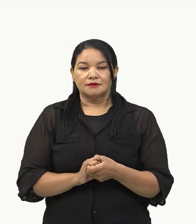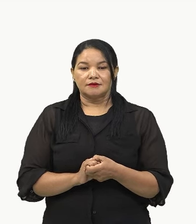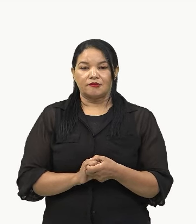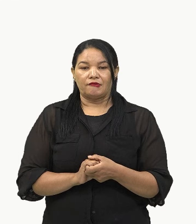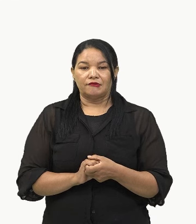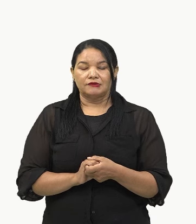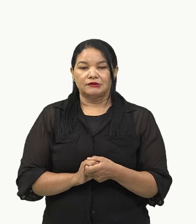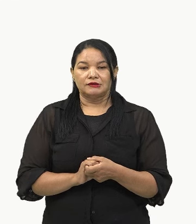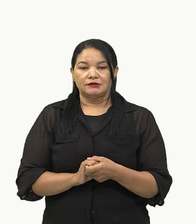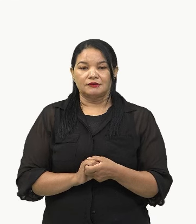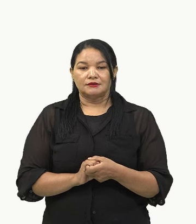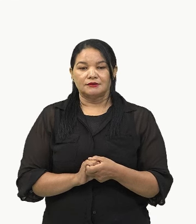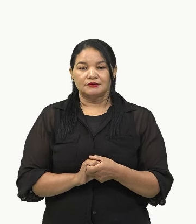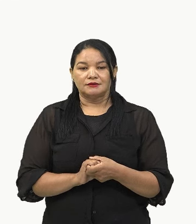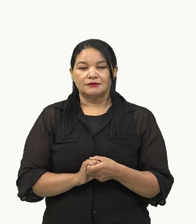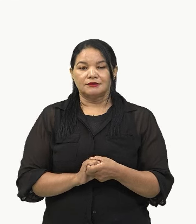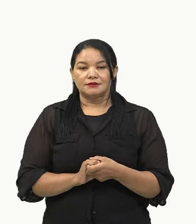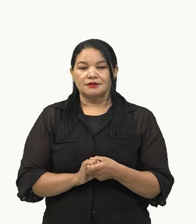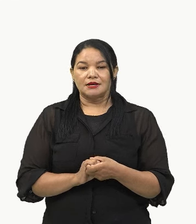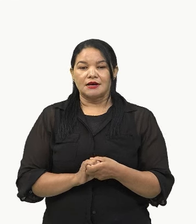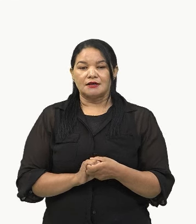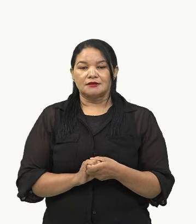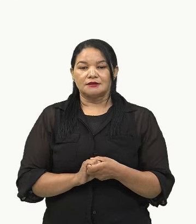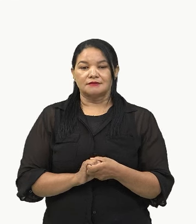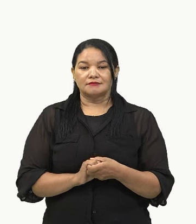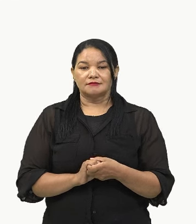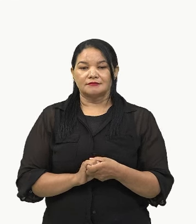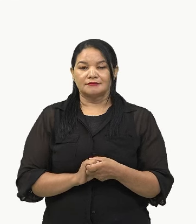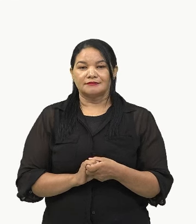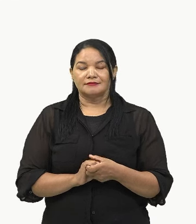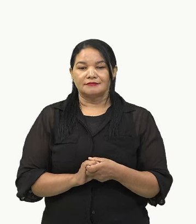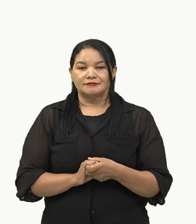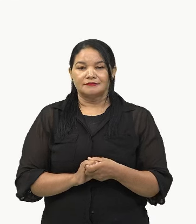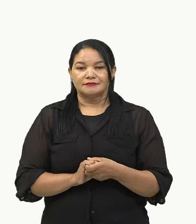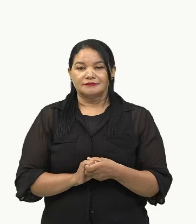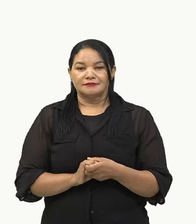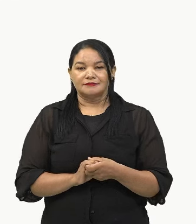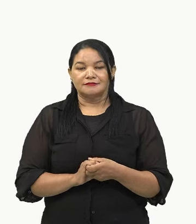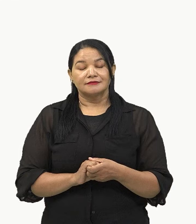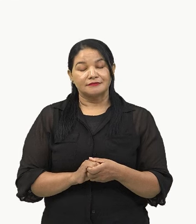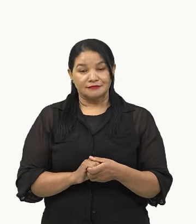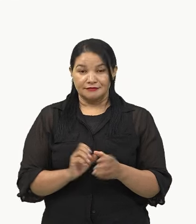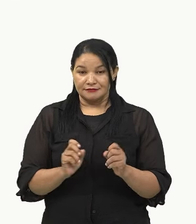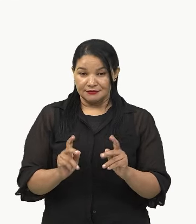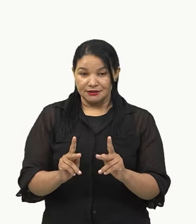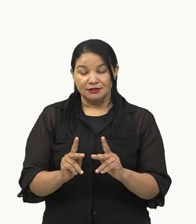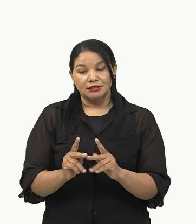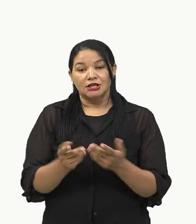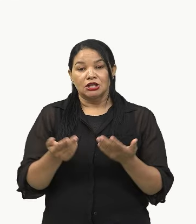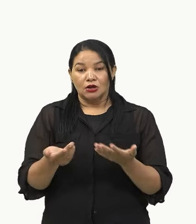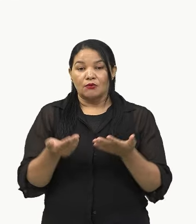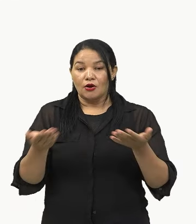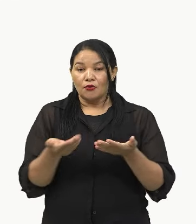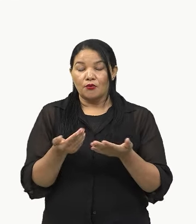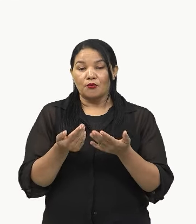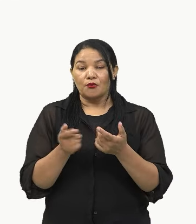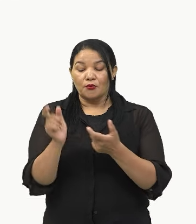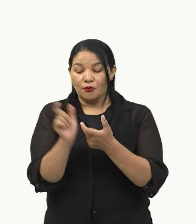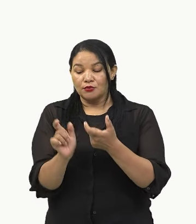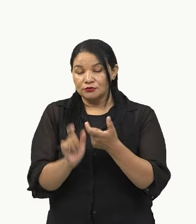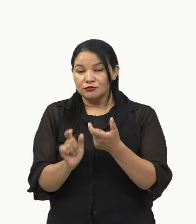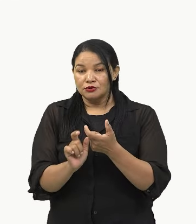e ellos, ellas e ustedes han, tá bom? E aí, para conjugar o verbo terminado em